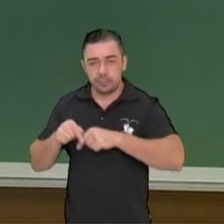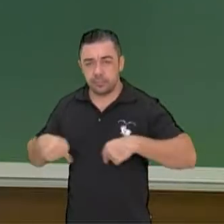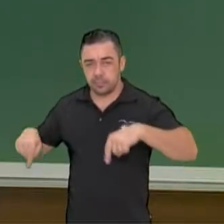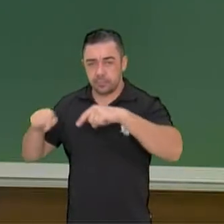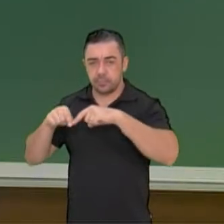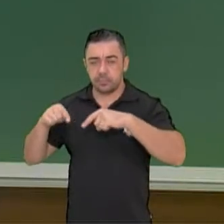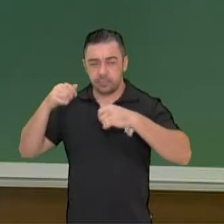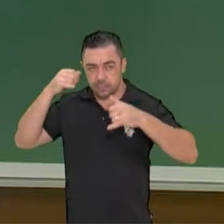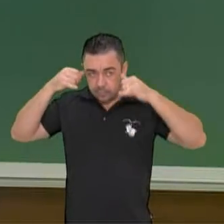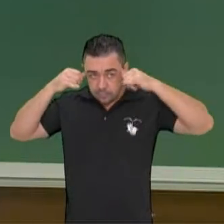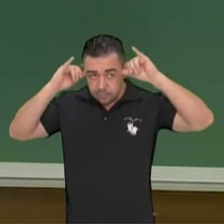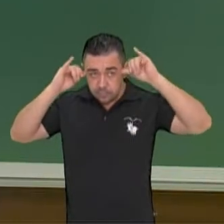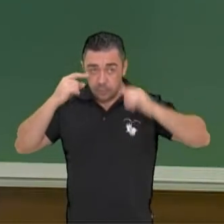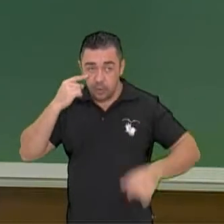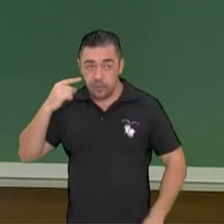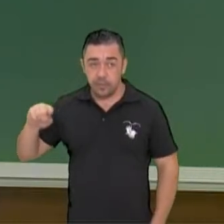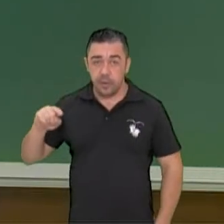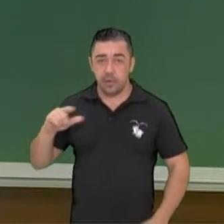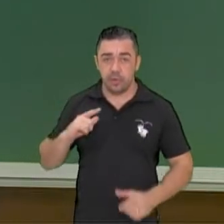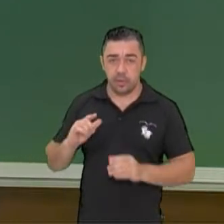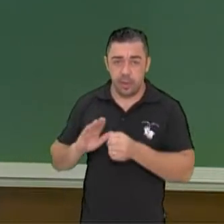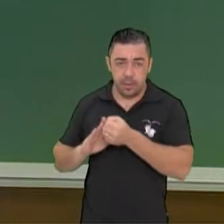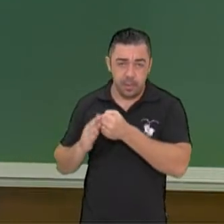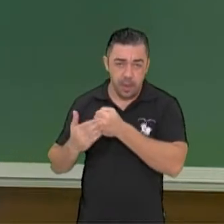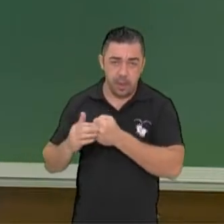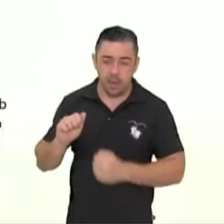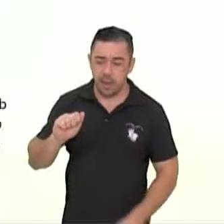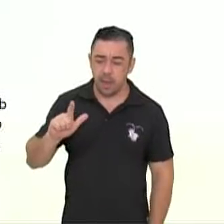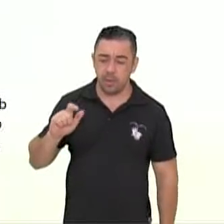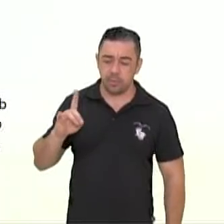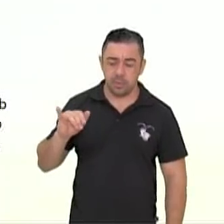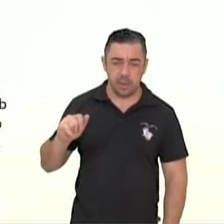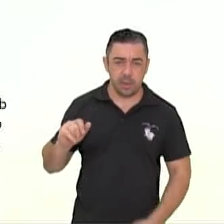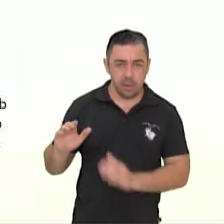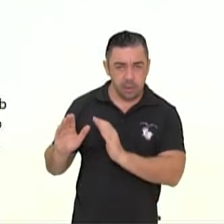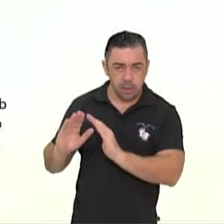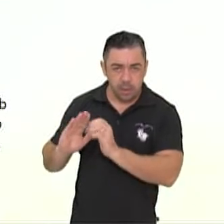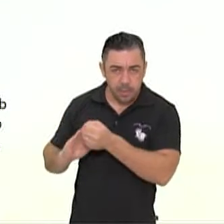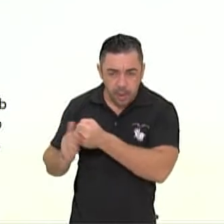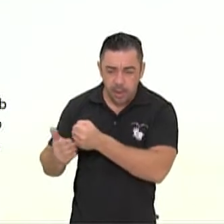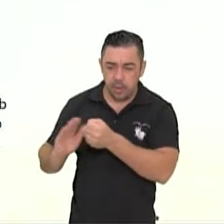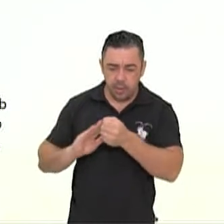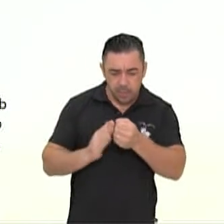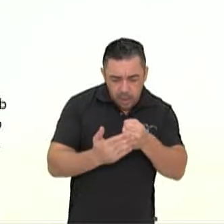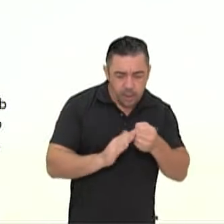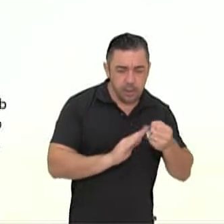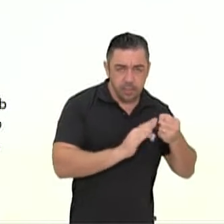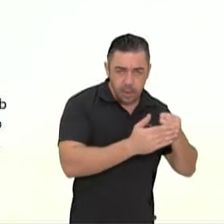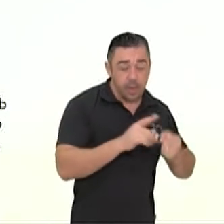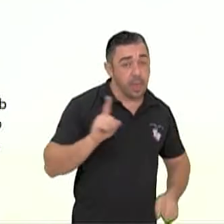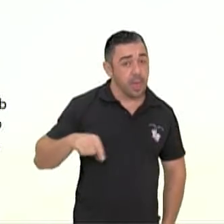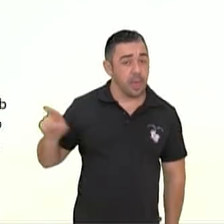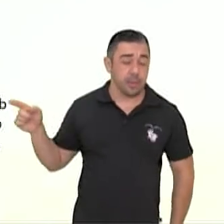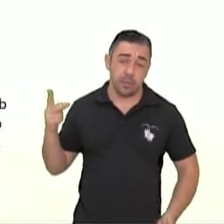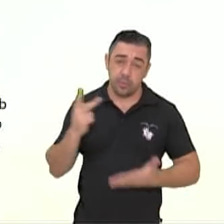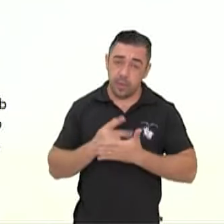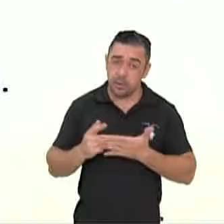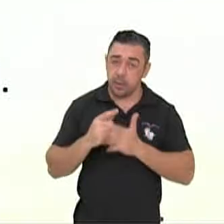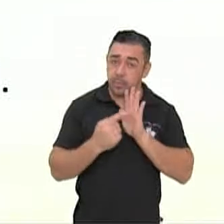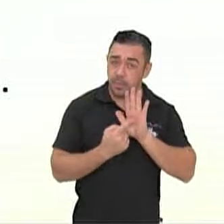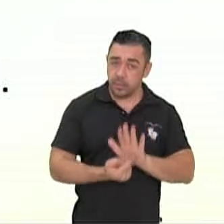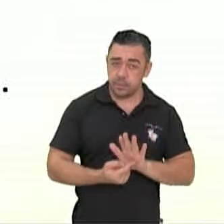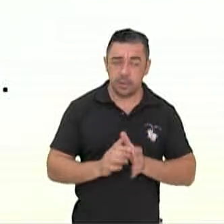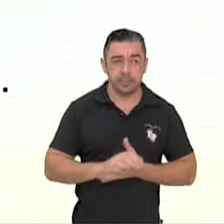as aldeias, ó desenhadinha aqui as aldeias, era desse tamanho? Não, aldeias grandes até algumas, né? Mas esse aqui é uma representação, beleza,